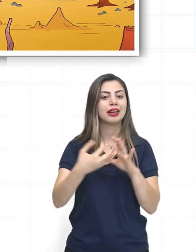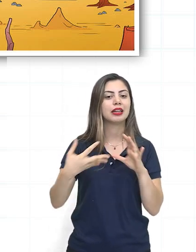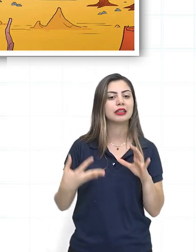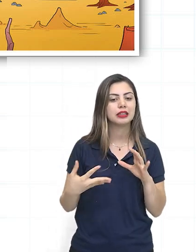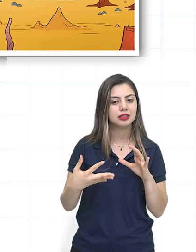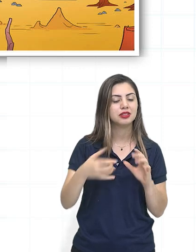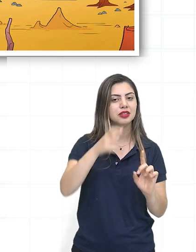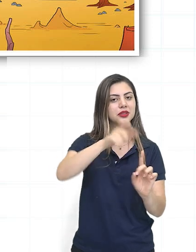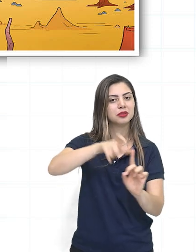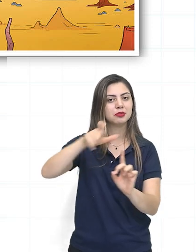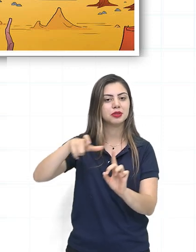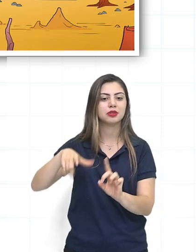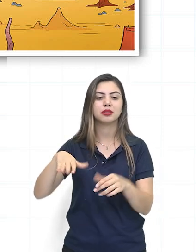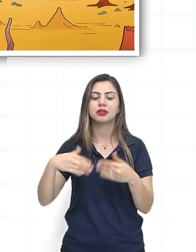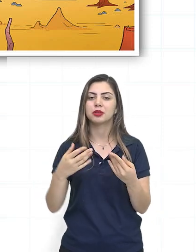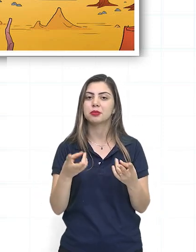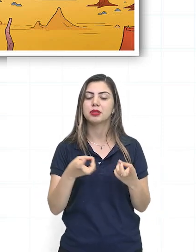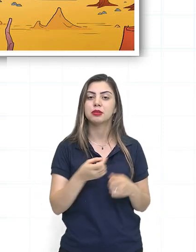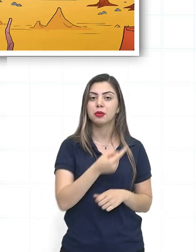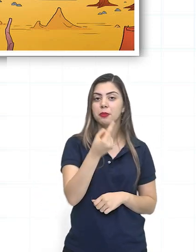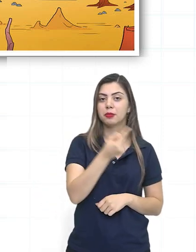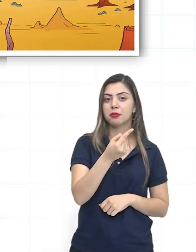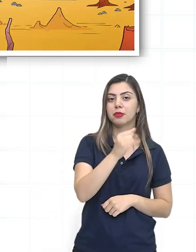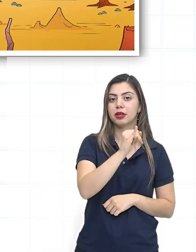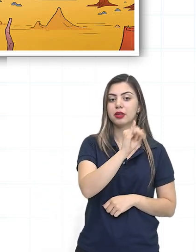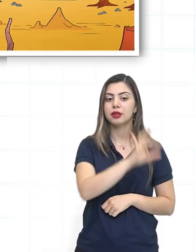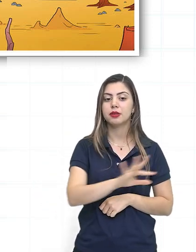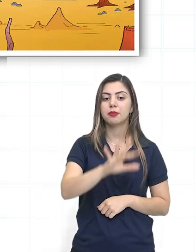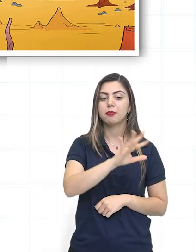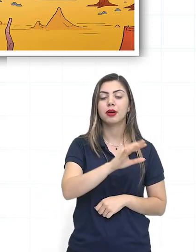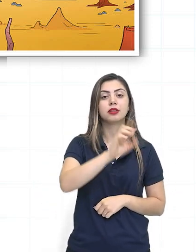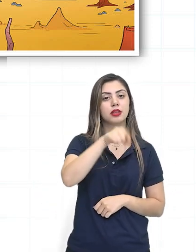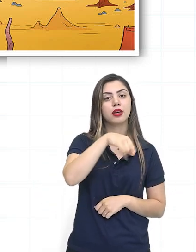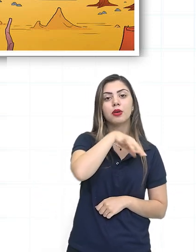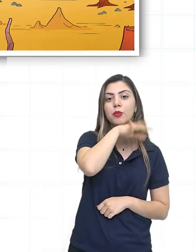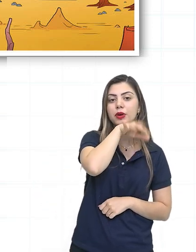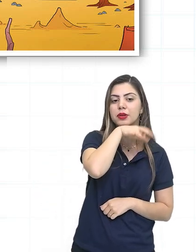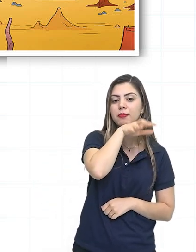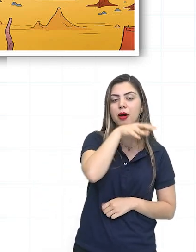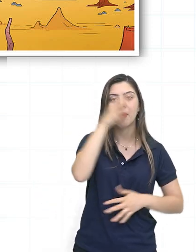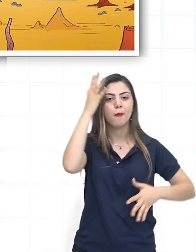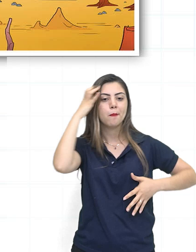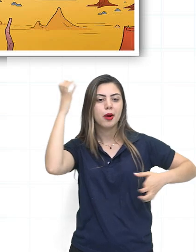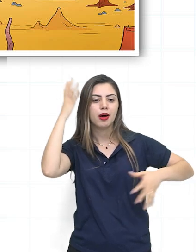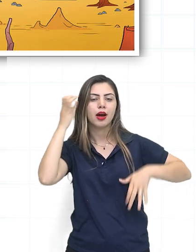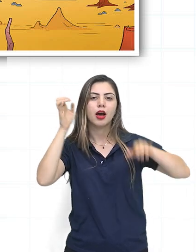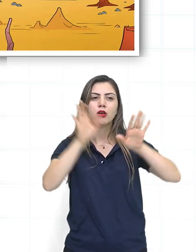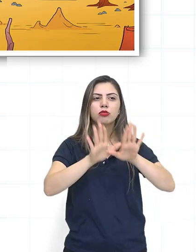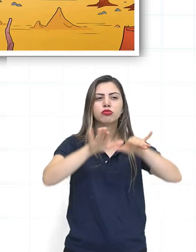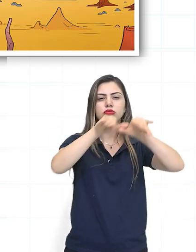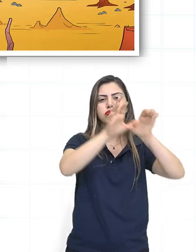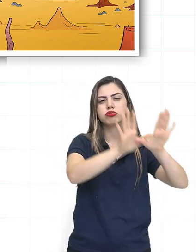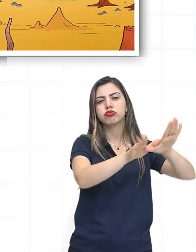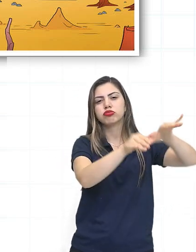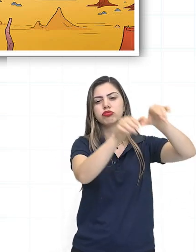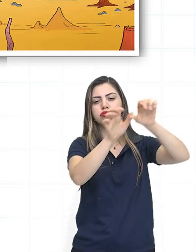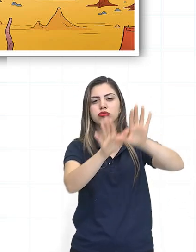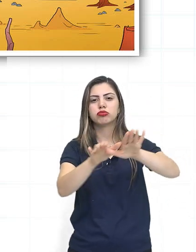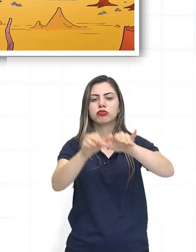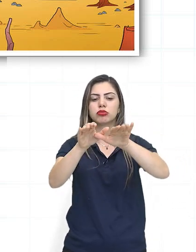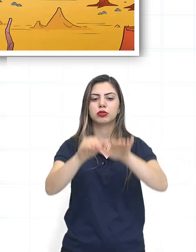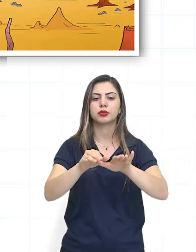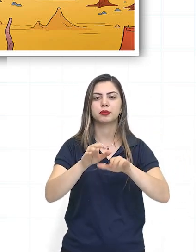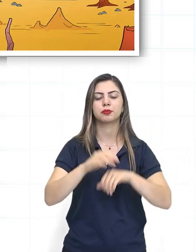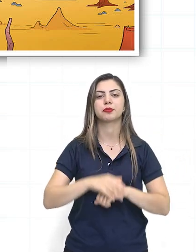dos personagens, que no caso, no primeiro momento, são os animais, né? O macaco, as aves que estão voando ao